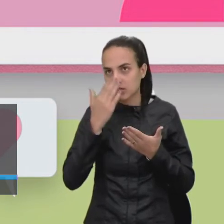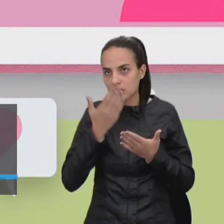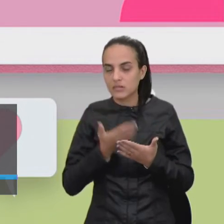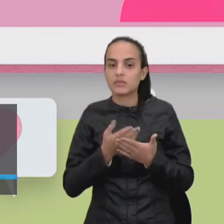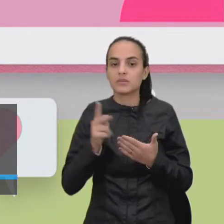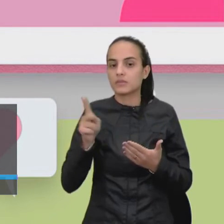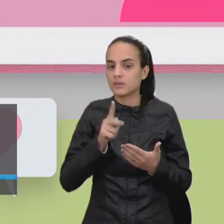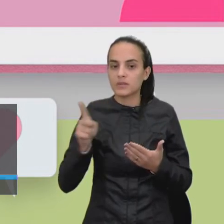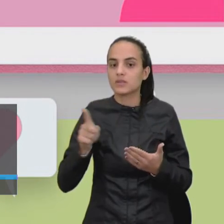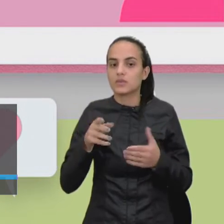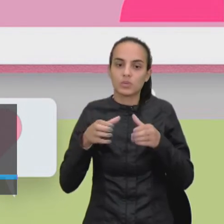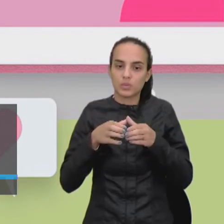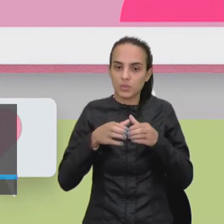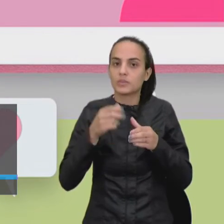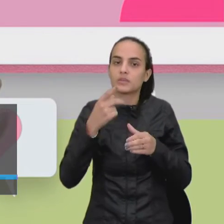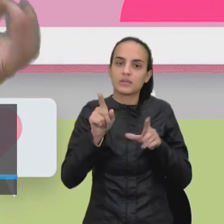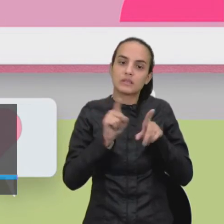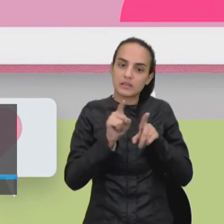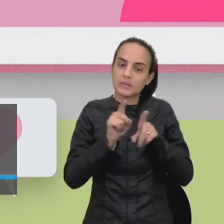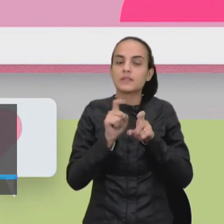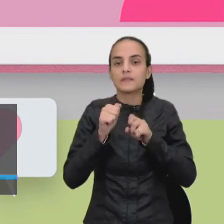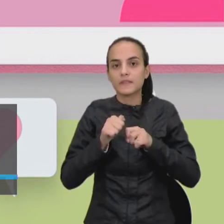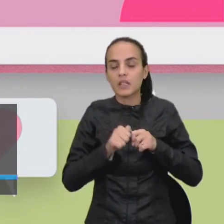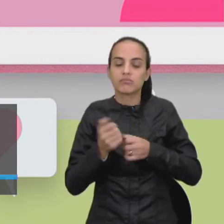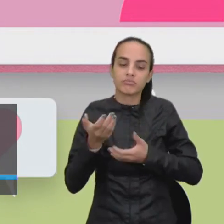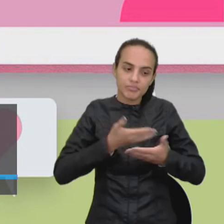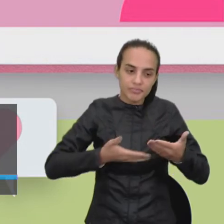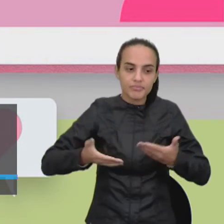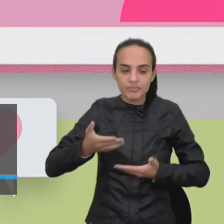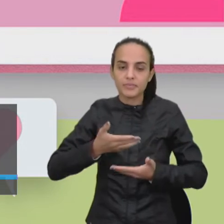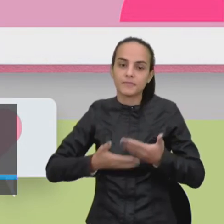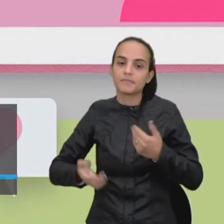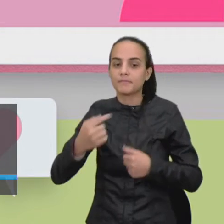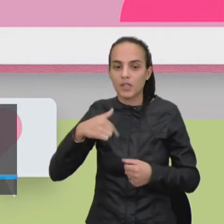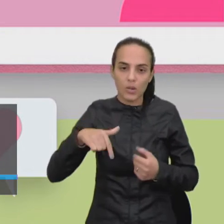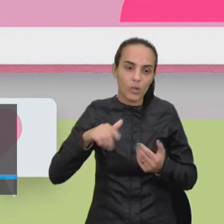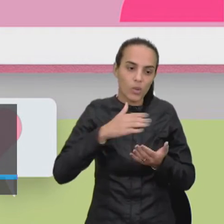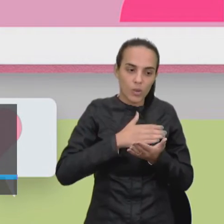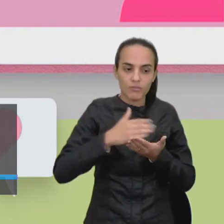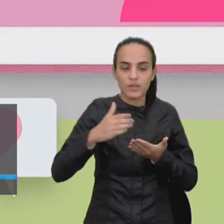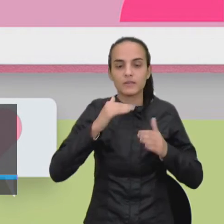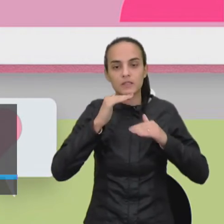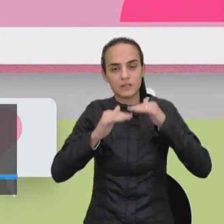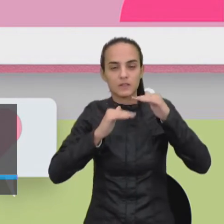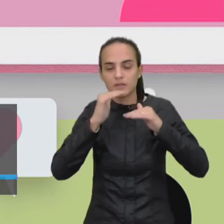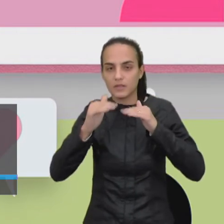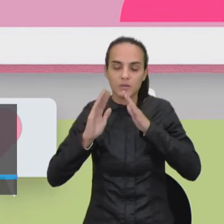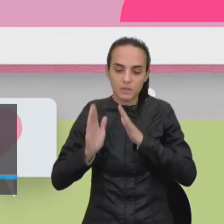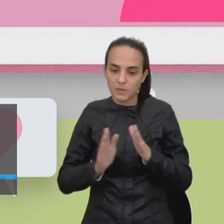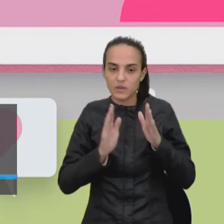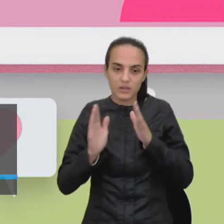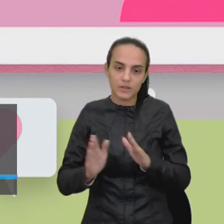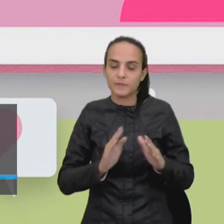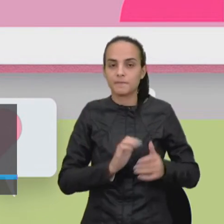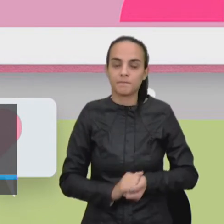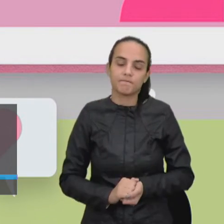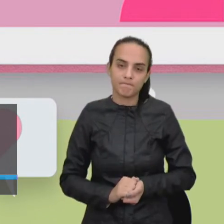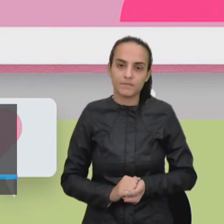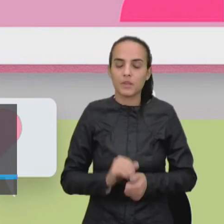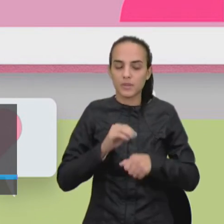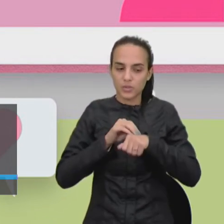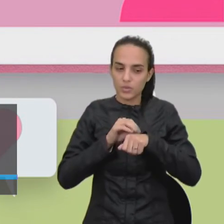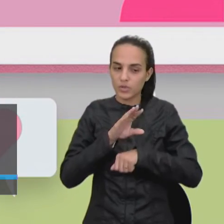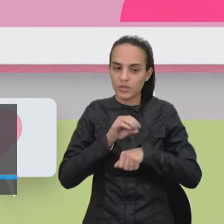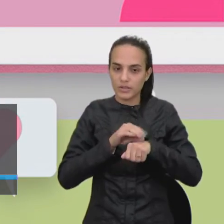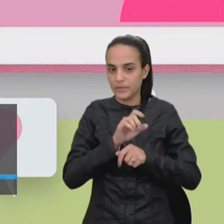professores aí da turma de vocês também façam isso, troquem entre eles. Então a gente começa a desenvolver esse processo, que é uma sugestão que está